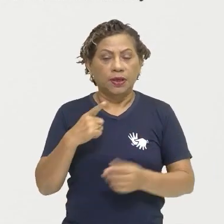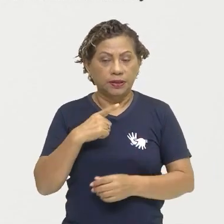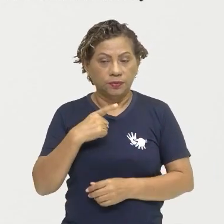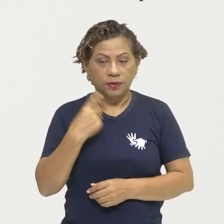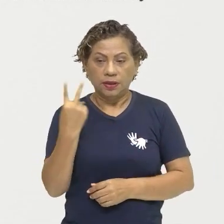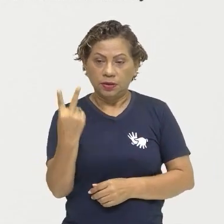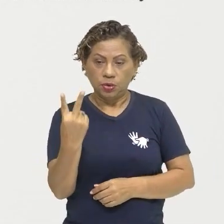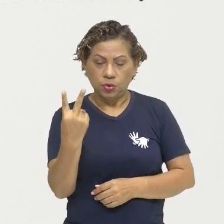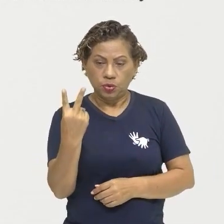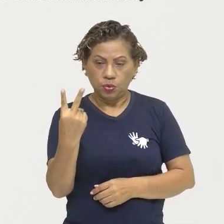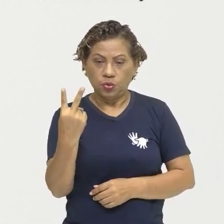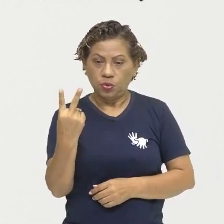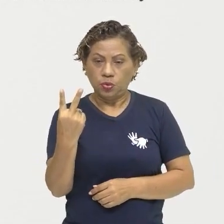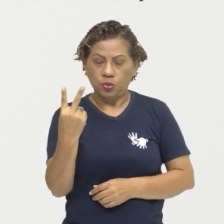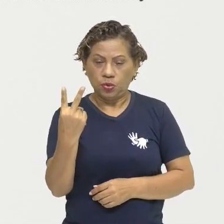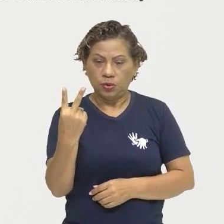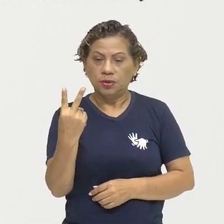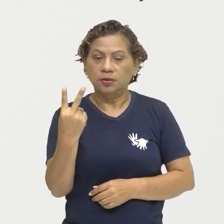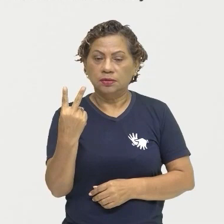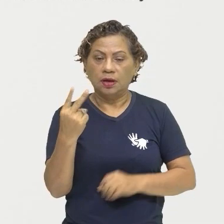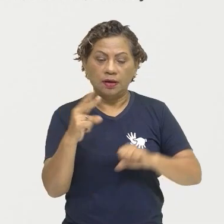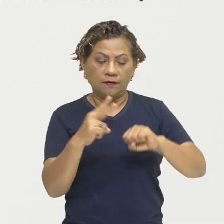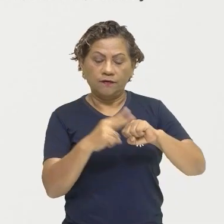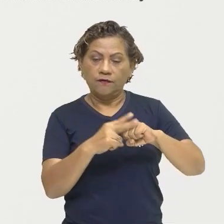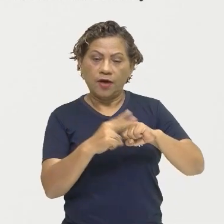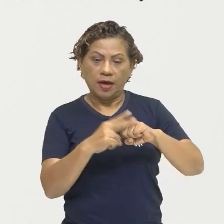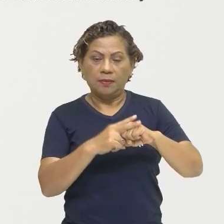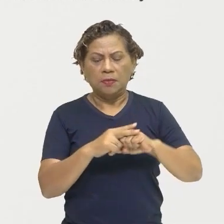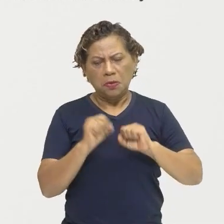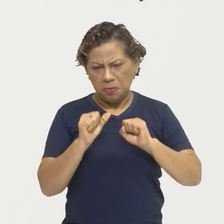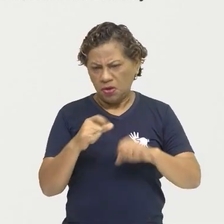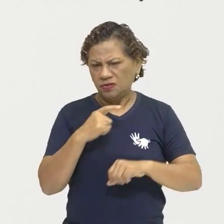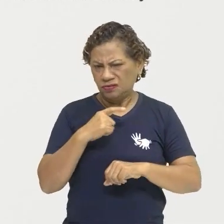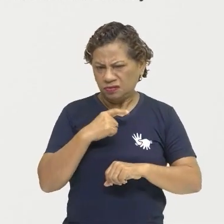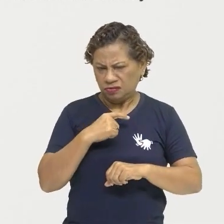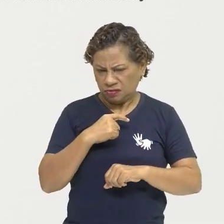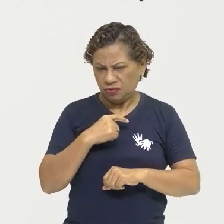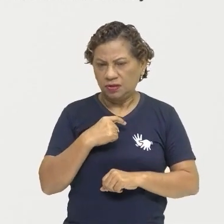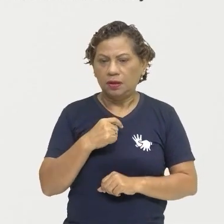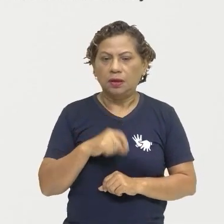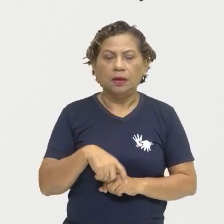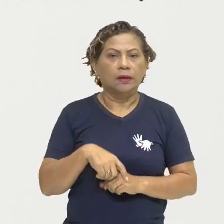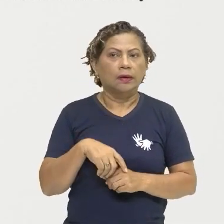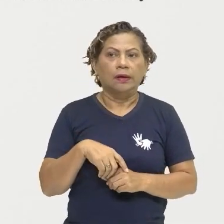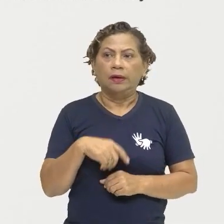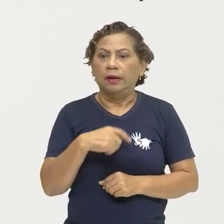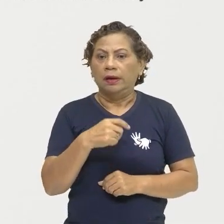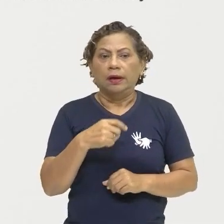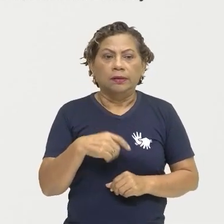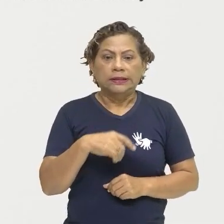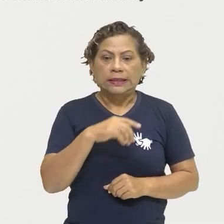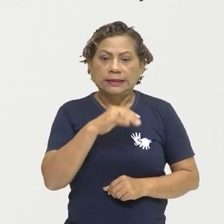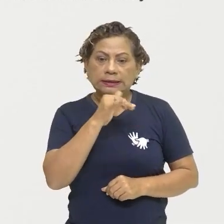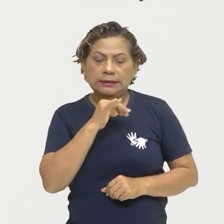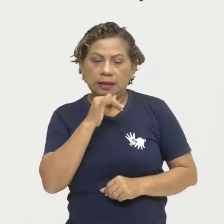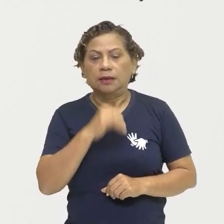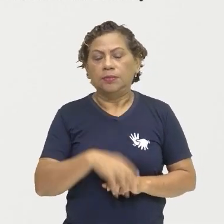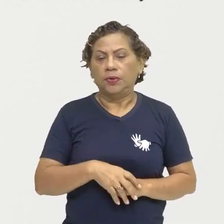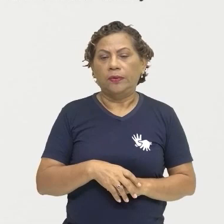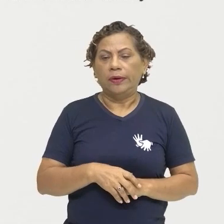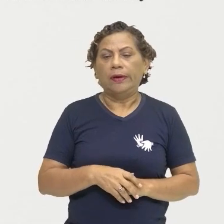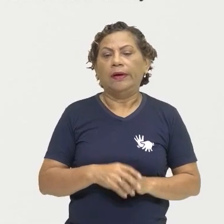ou mais verbos, eu posso ter um período com, sei lá, 4, 5 verbos? Posso ter aí 4, 5 orações, não